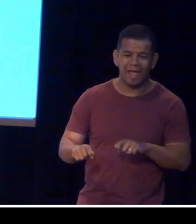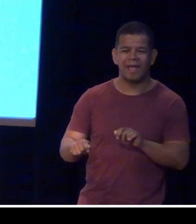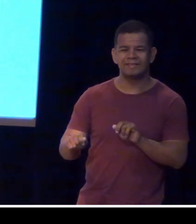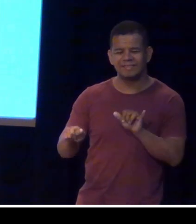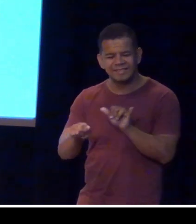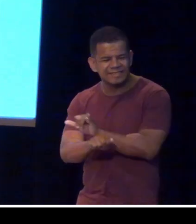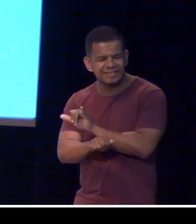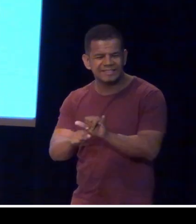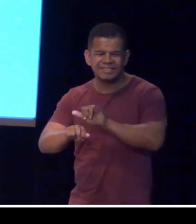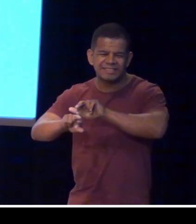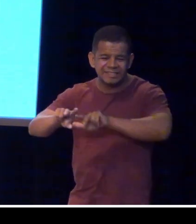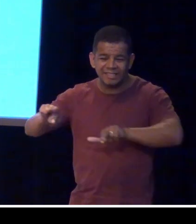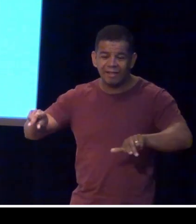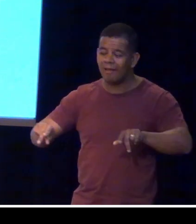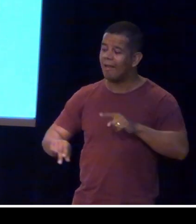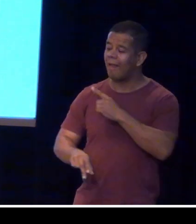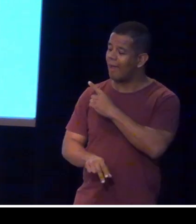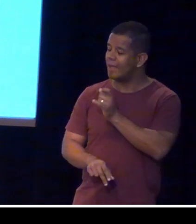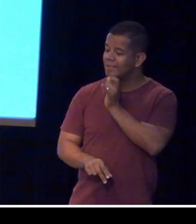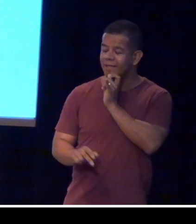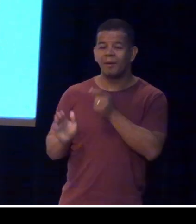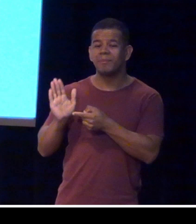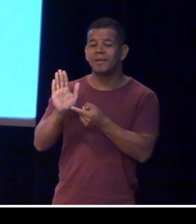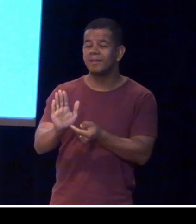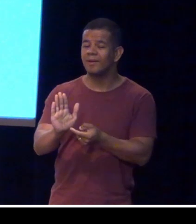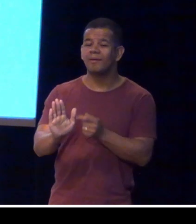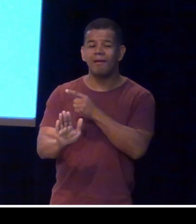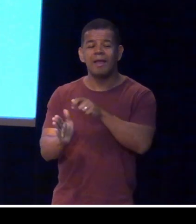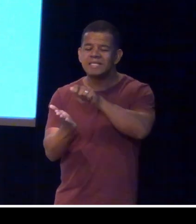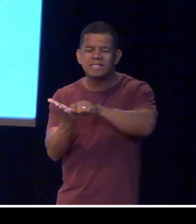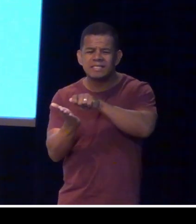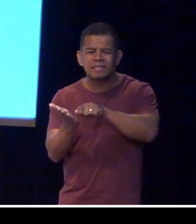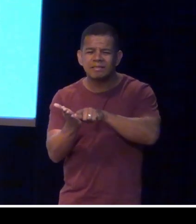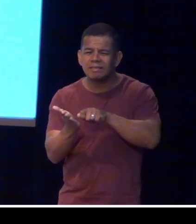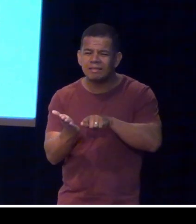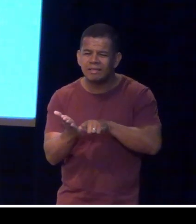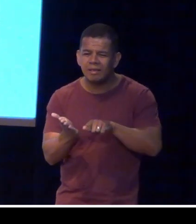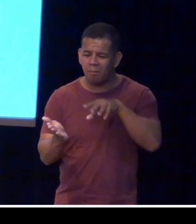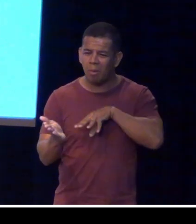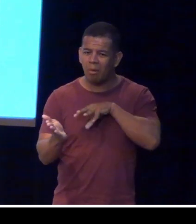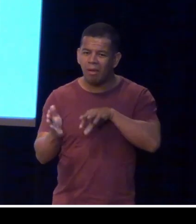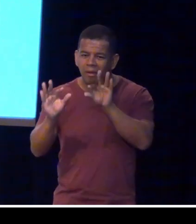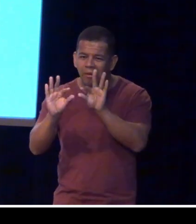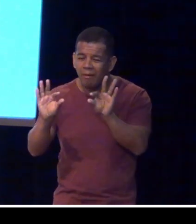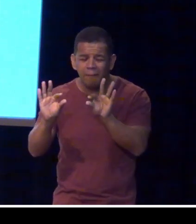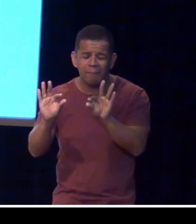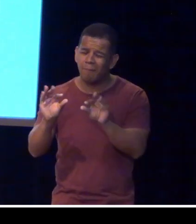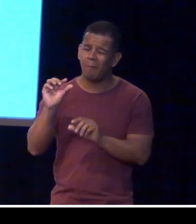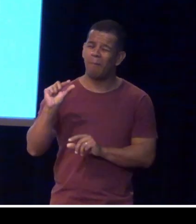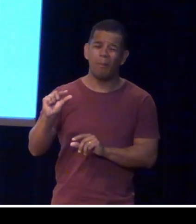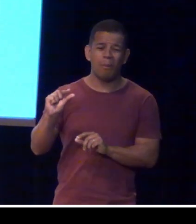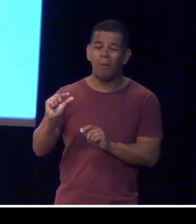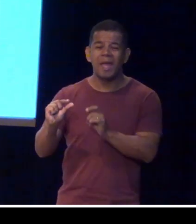nesse exemplo aí, ela deu poucas escrita, com exemplos muito